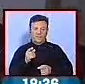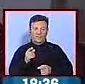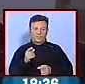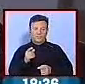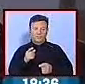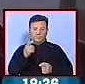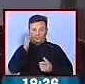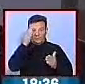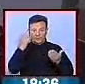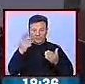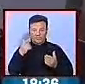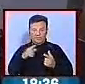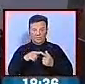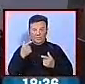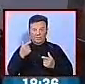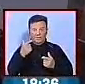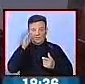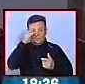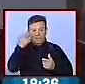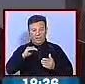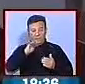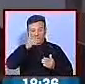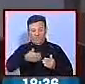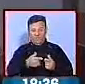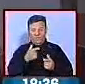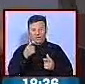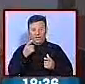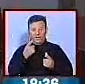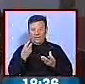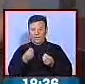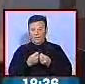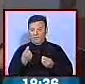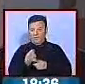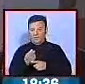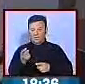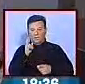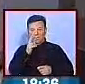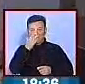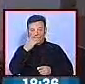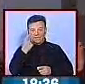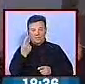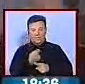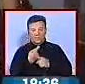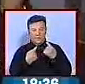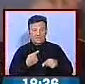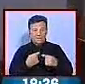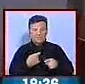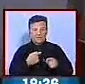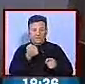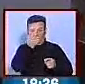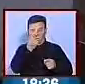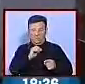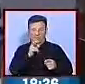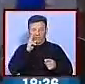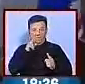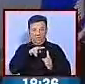dos espelhos côncavos com objetos que dão a sensação também de qualquer coisa que está lá, quando de facto não está onde eles estão a